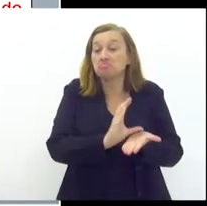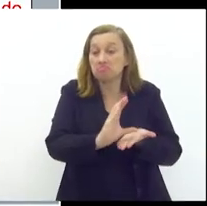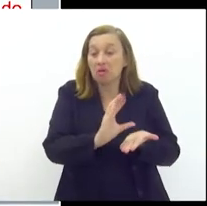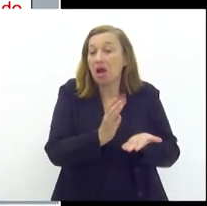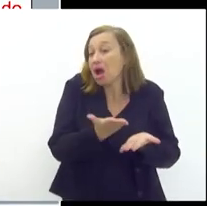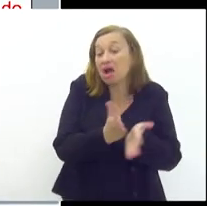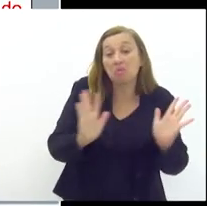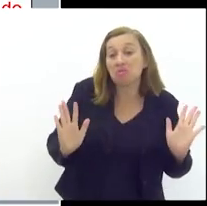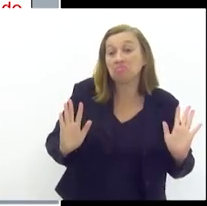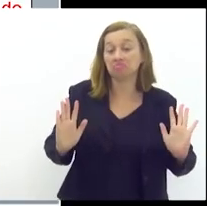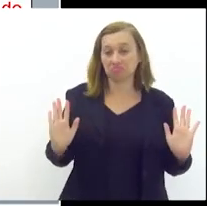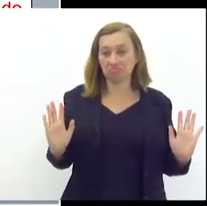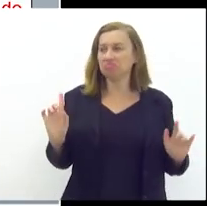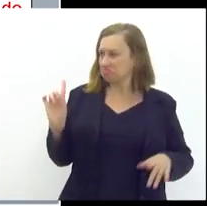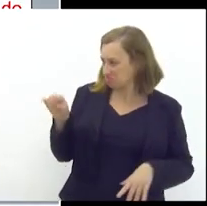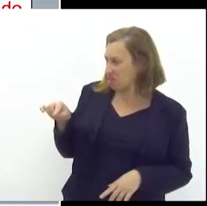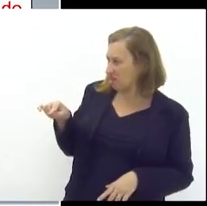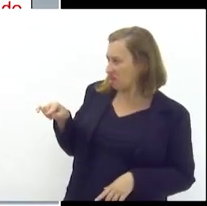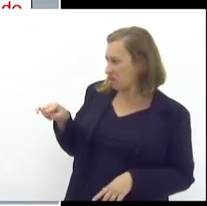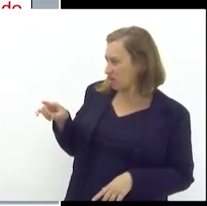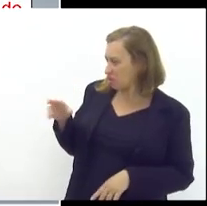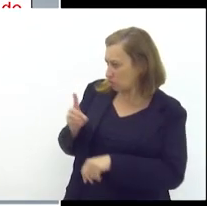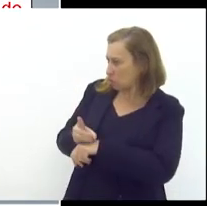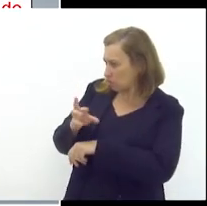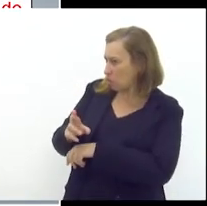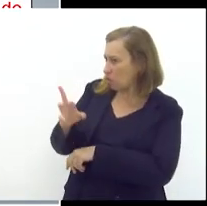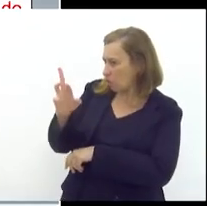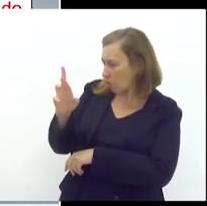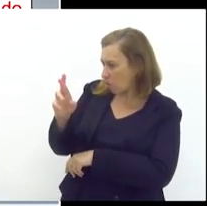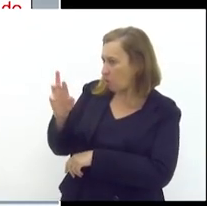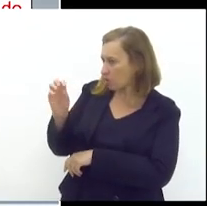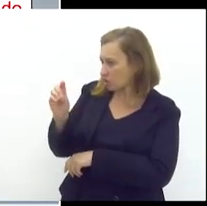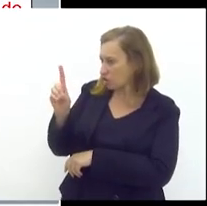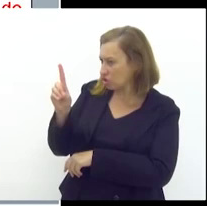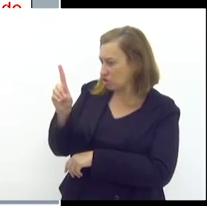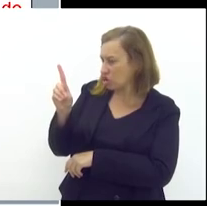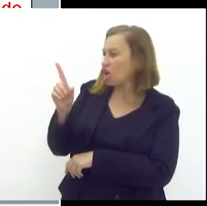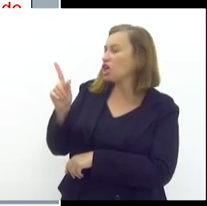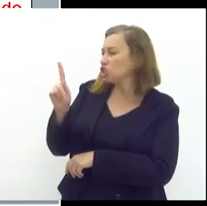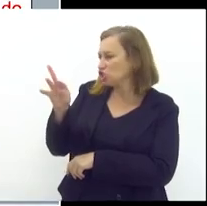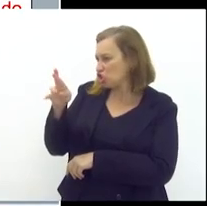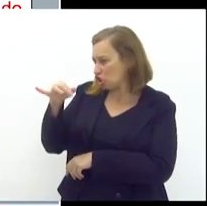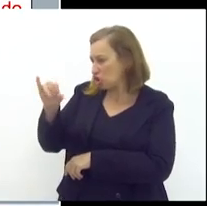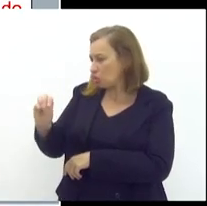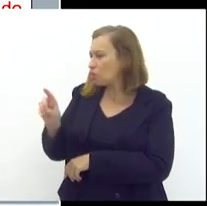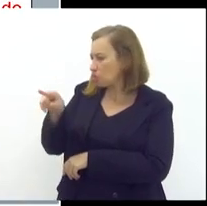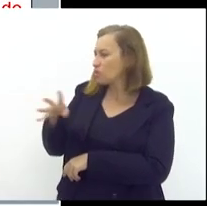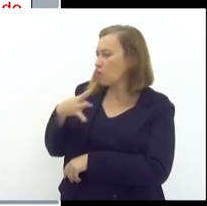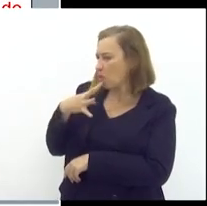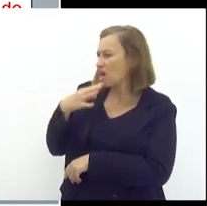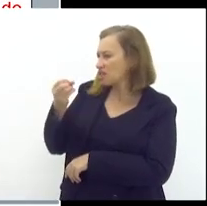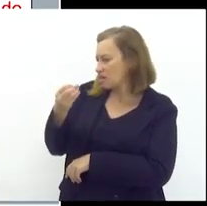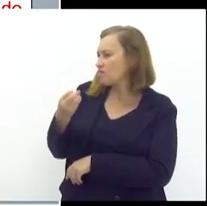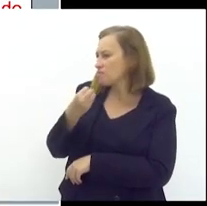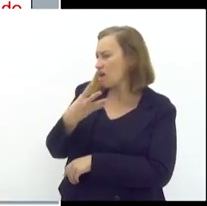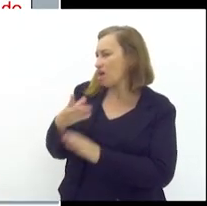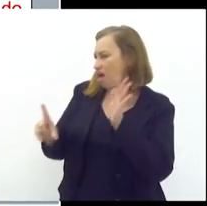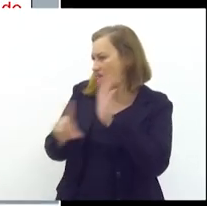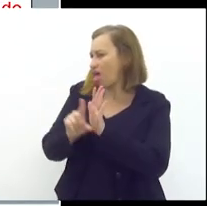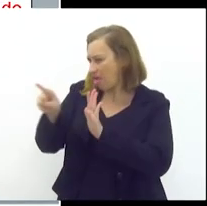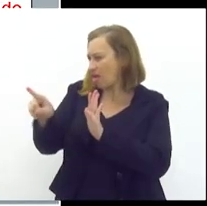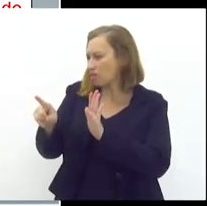o forte Dr Rodrigo O Senhor conhece bem a lei do além do forte que o senhor ajudou a